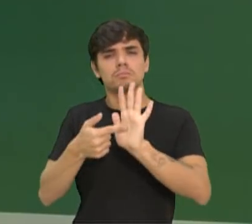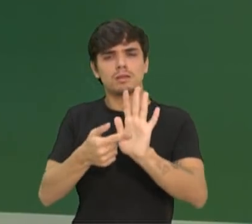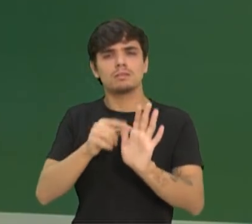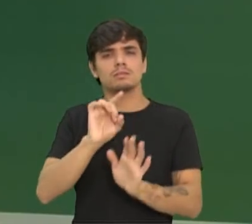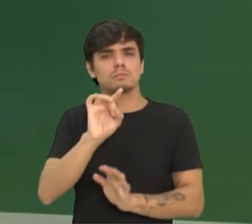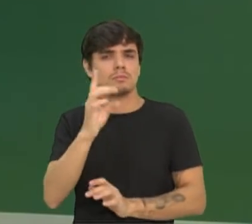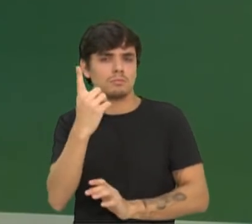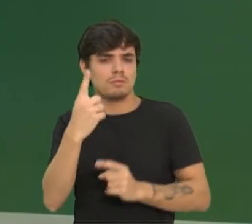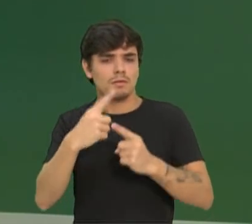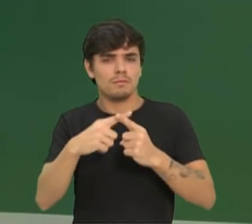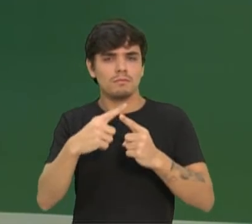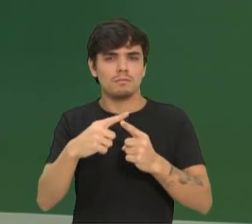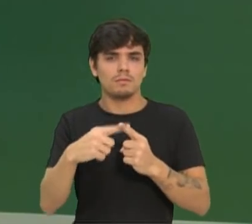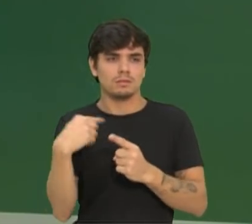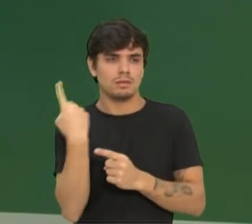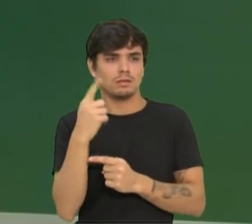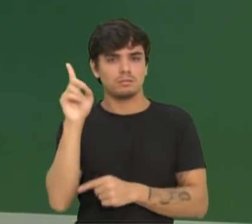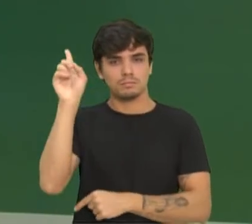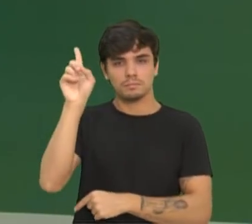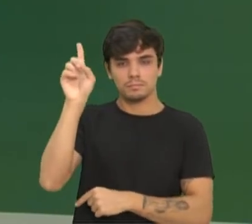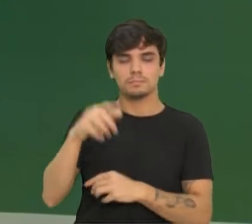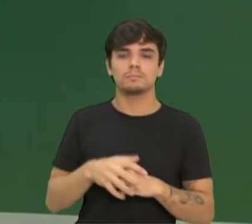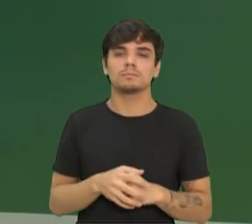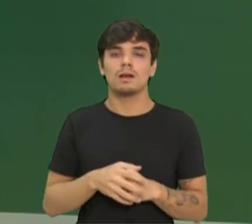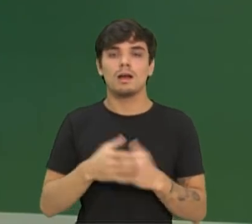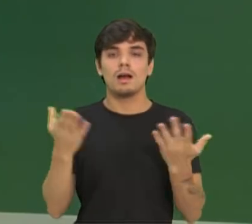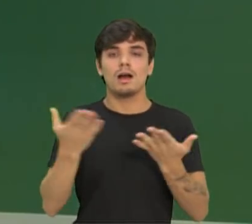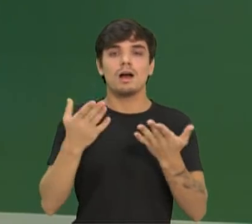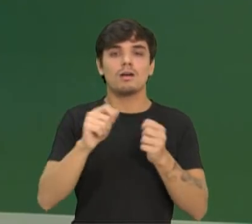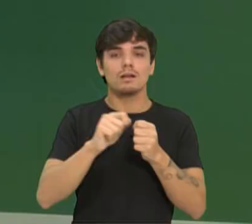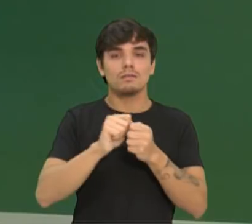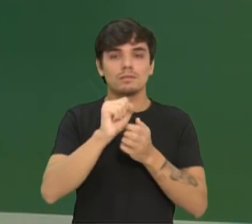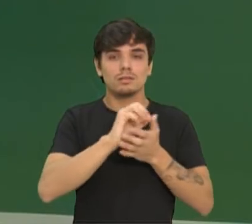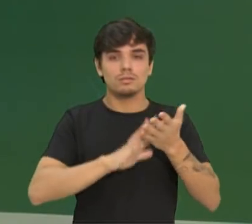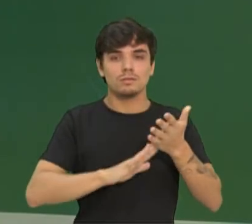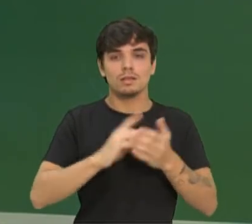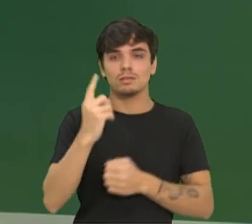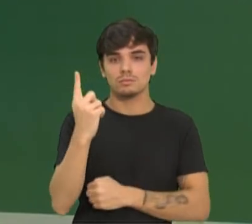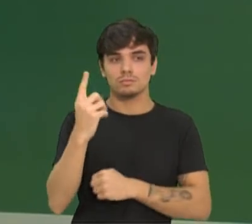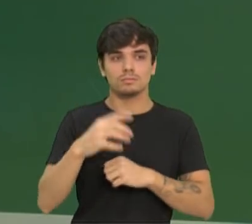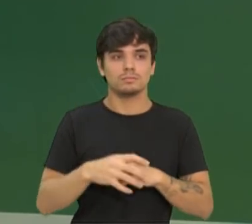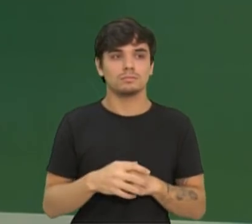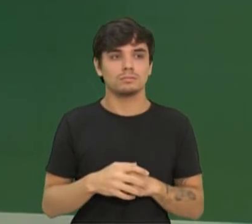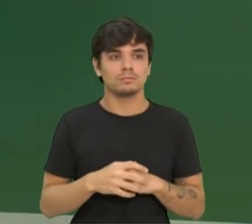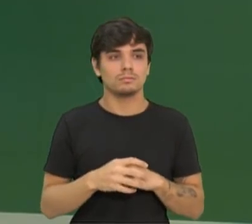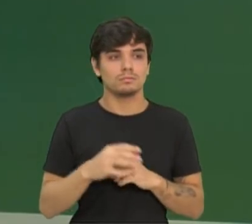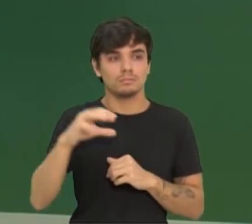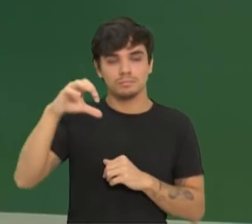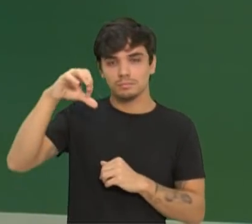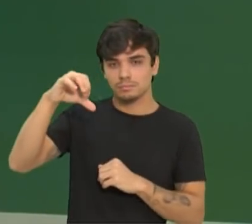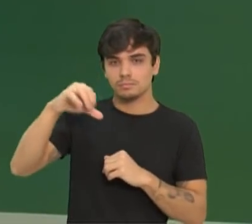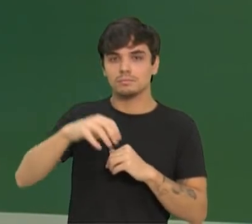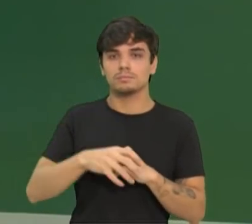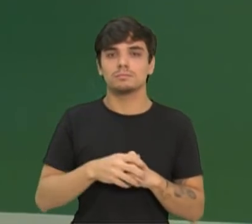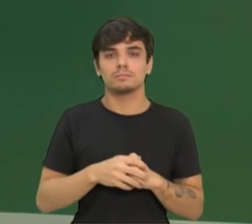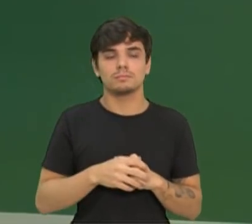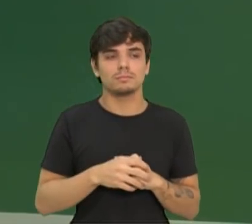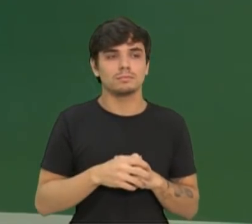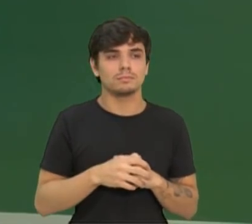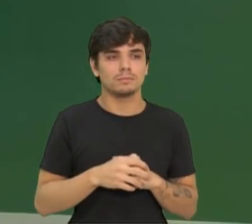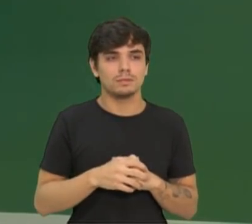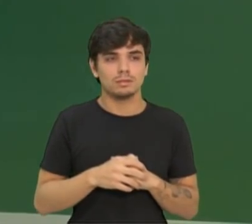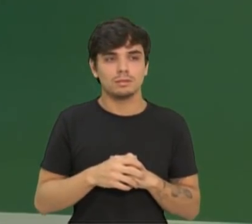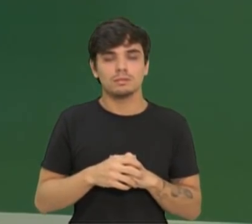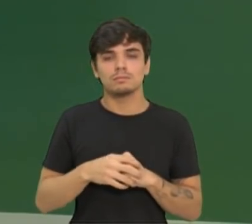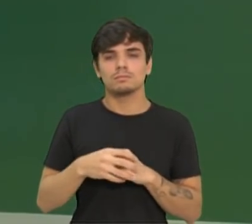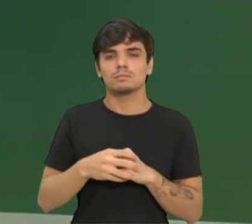de palavra aqui no nosso quadro. Agora nós vamos fazer o exercício 9 sobre tentar deduzir a